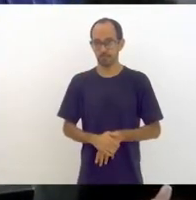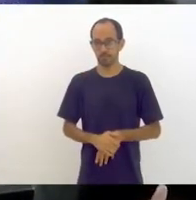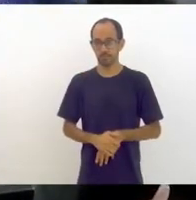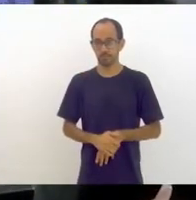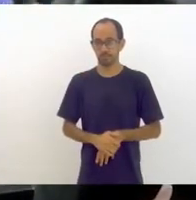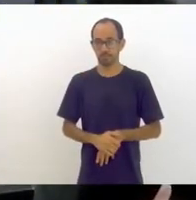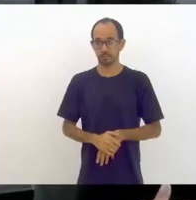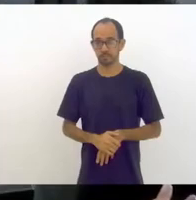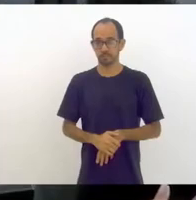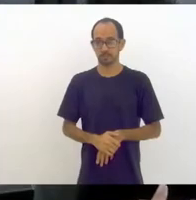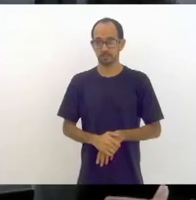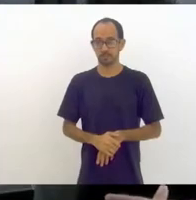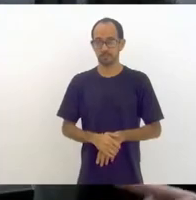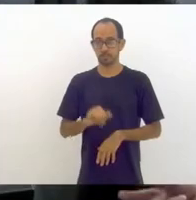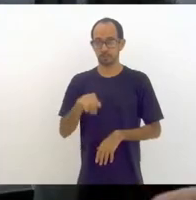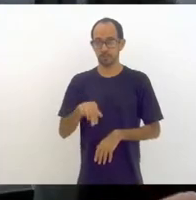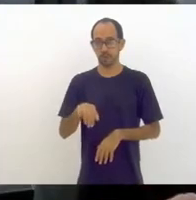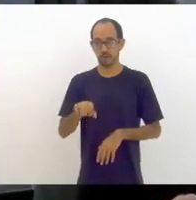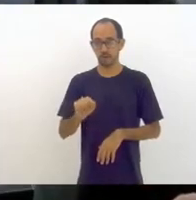por favor.